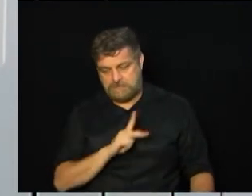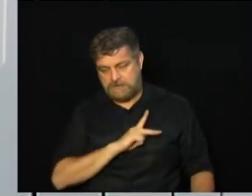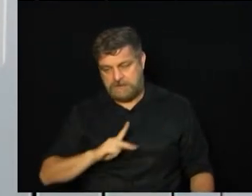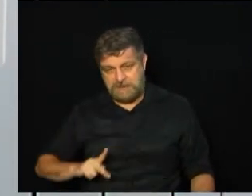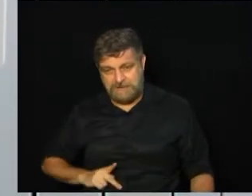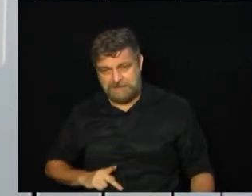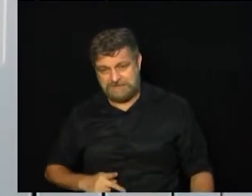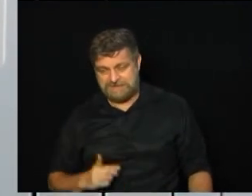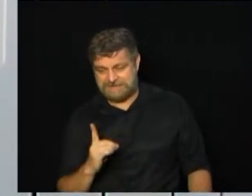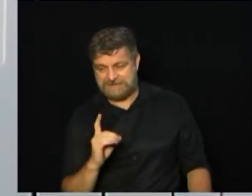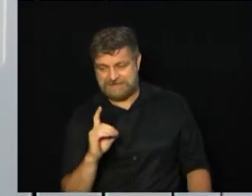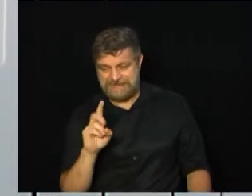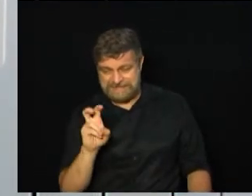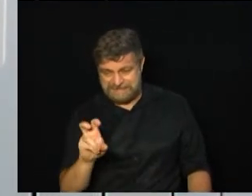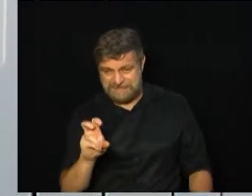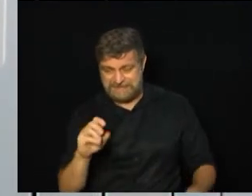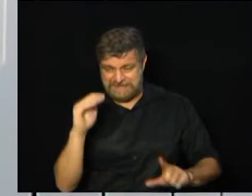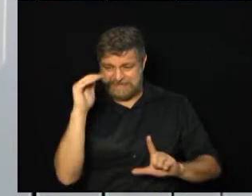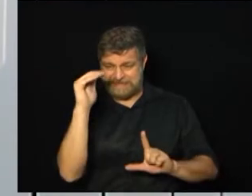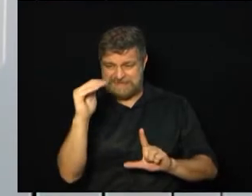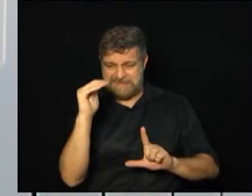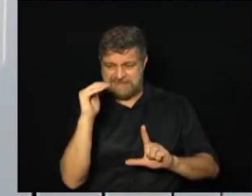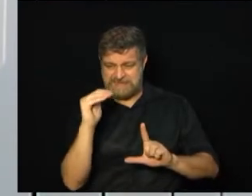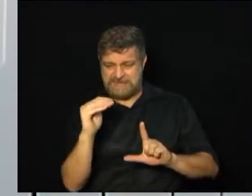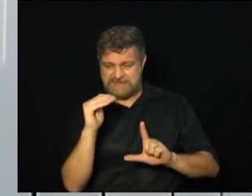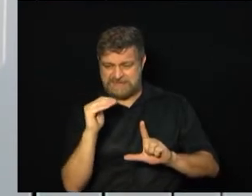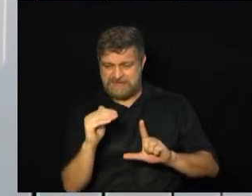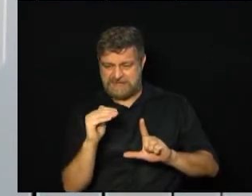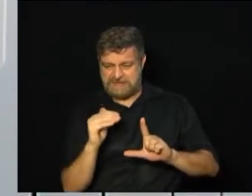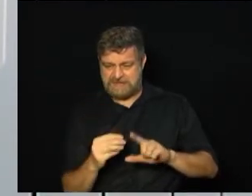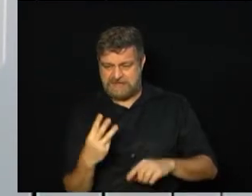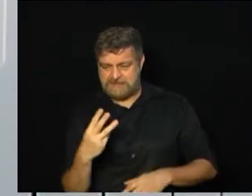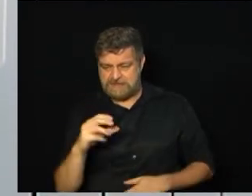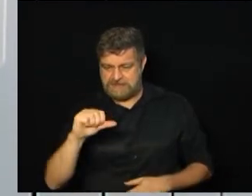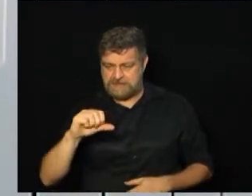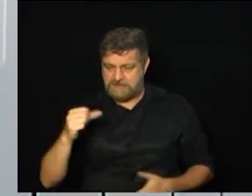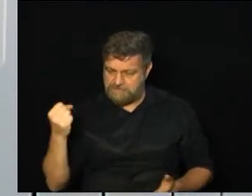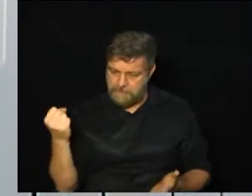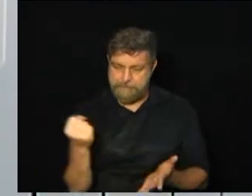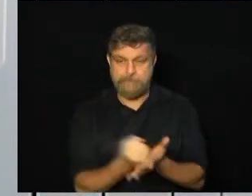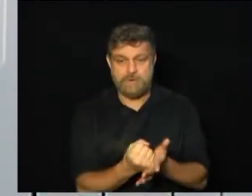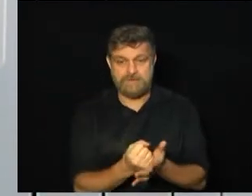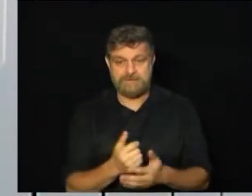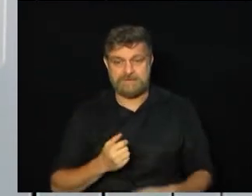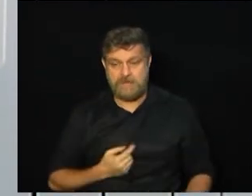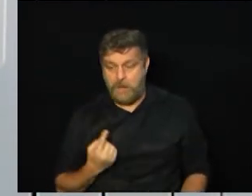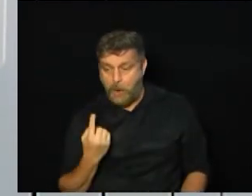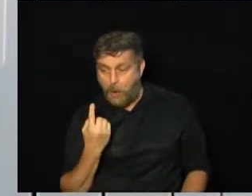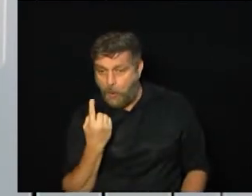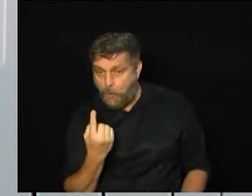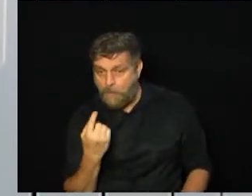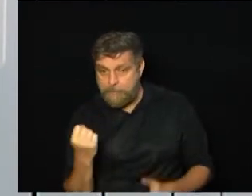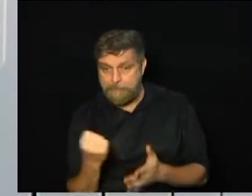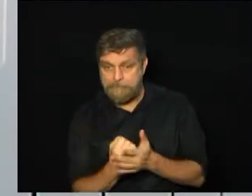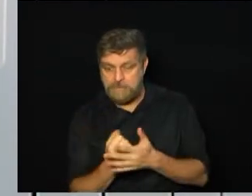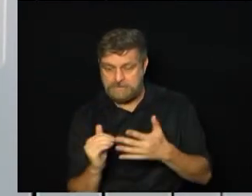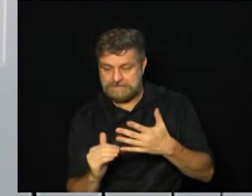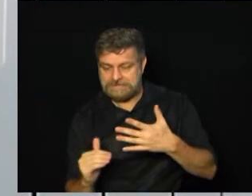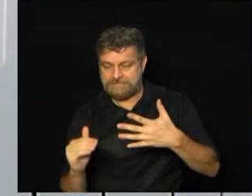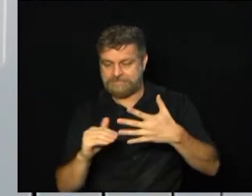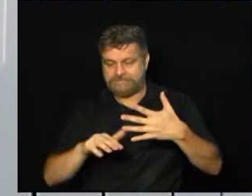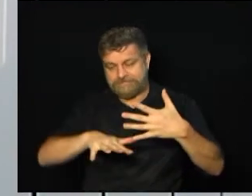rodada na 15ª colocação, com 39 pontos, apenas 1 ponto acima da zona